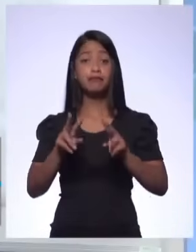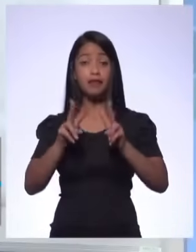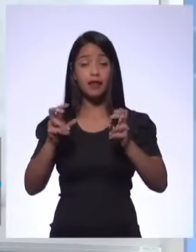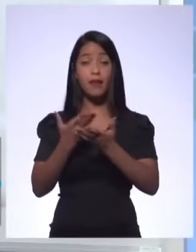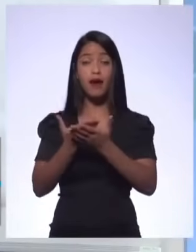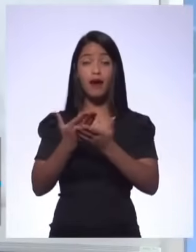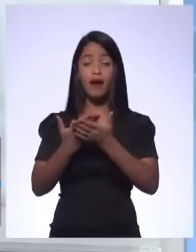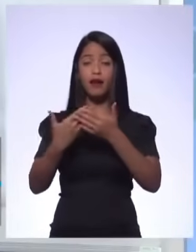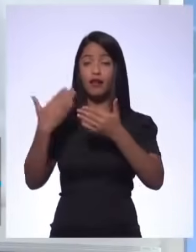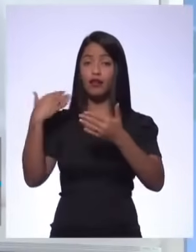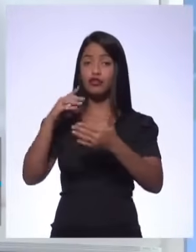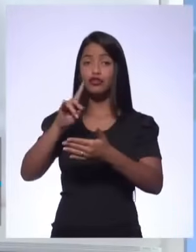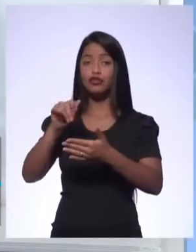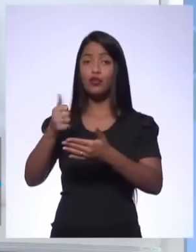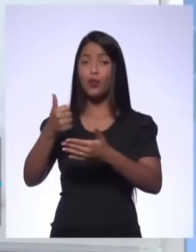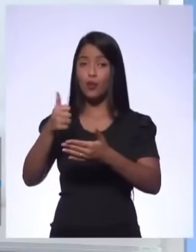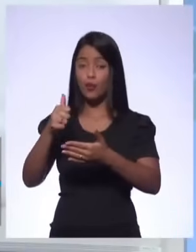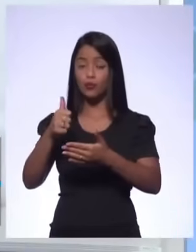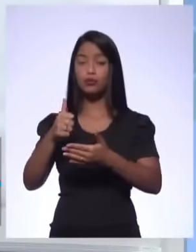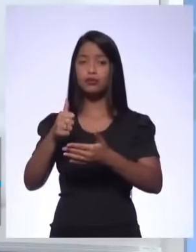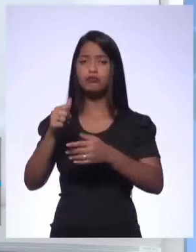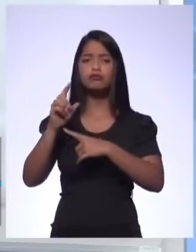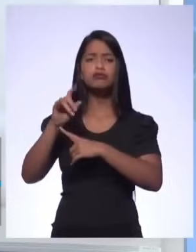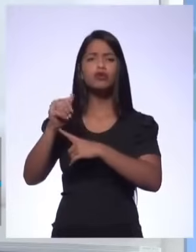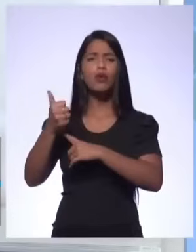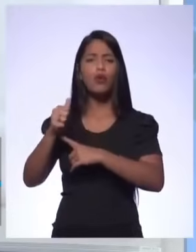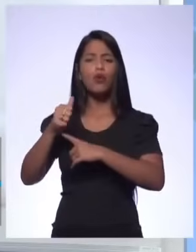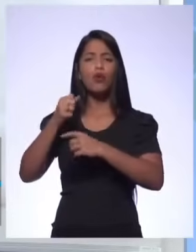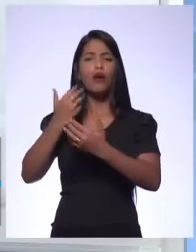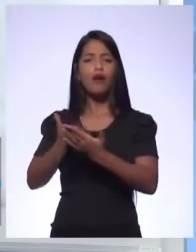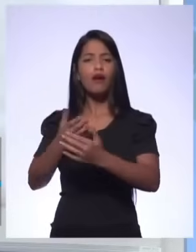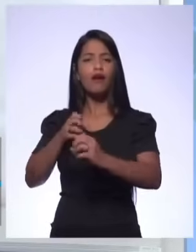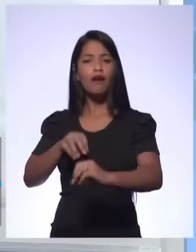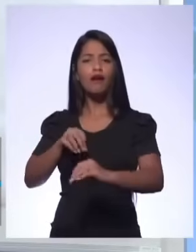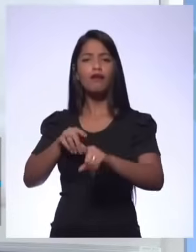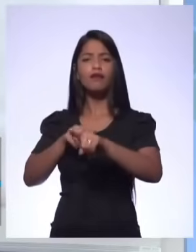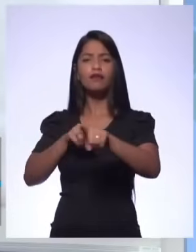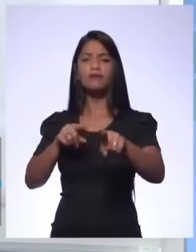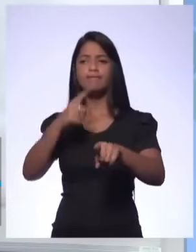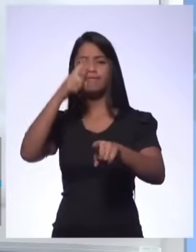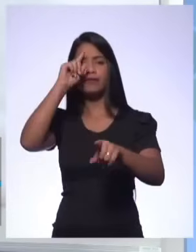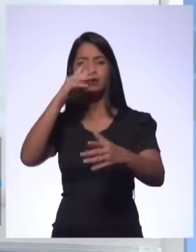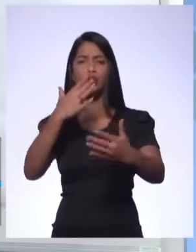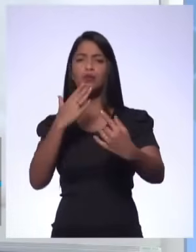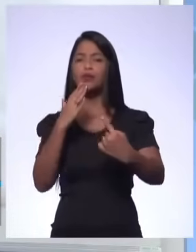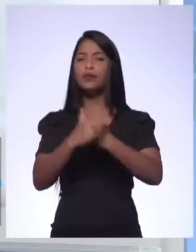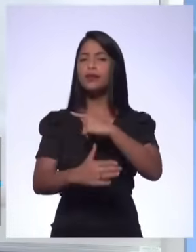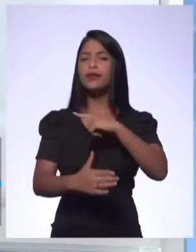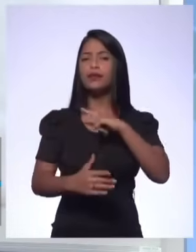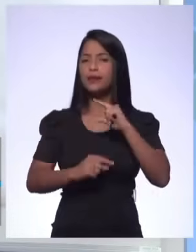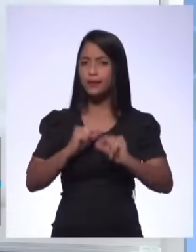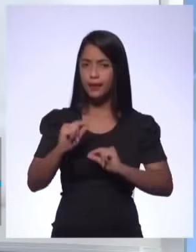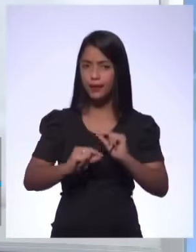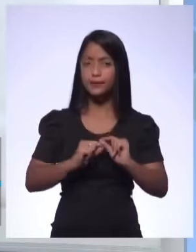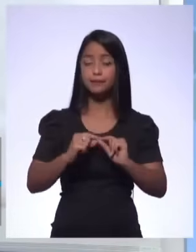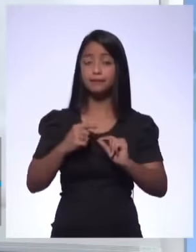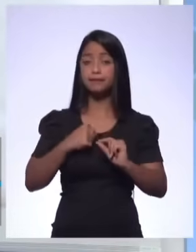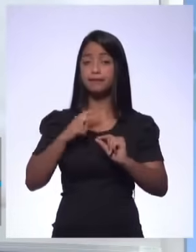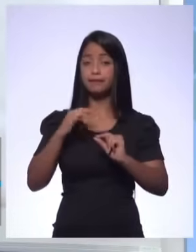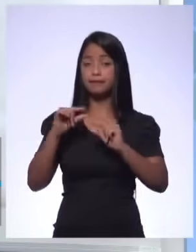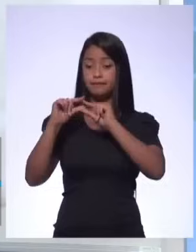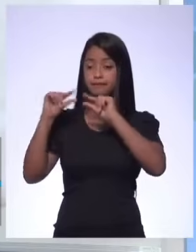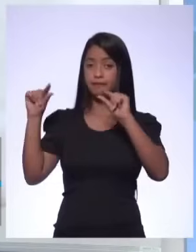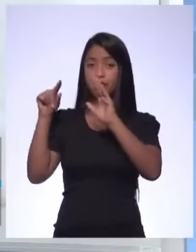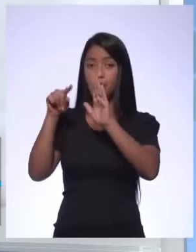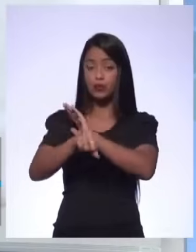11. Então, vamos ver a questão que surgiu aí nesta aula. Então, eu vou pôr a questão, vocês vão tentar responder essa questão aí